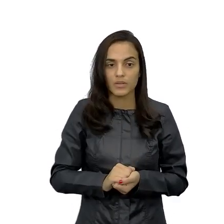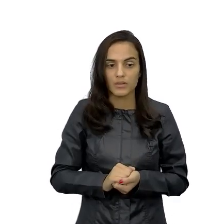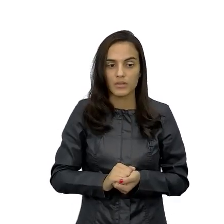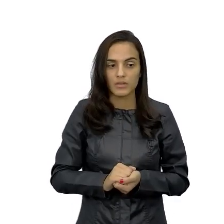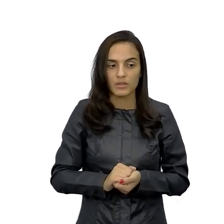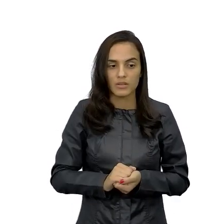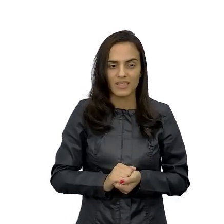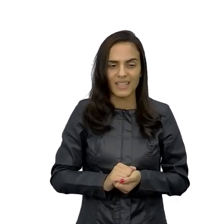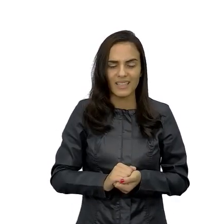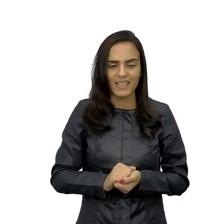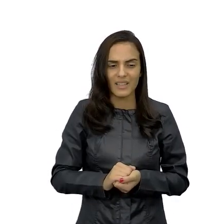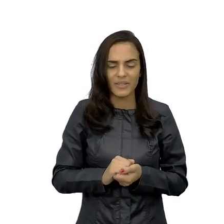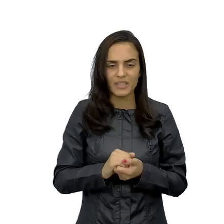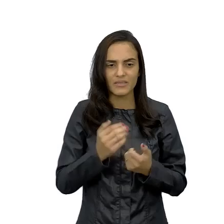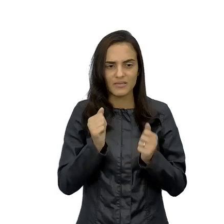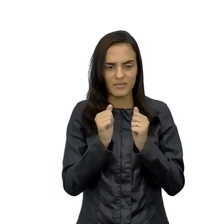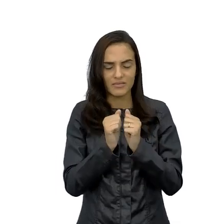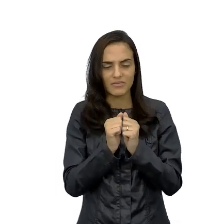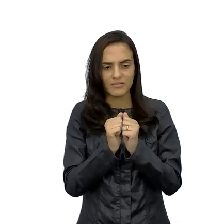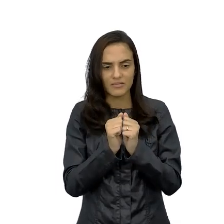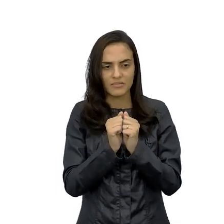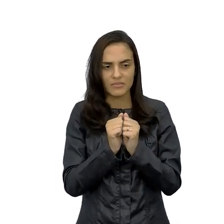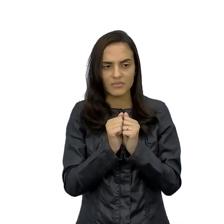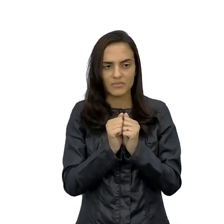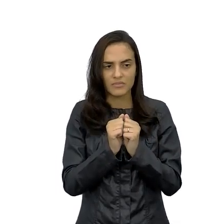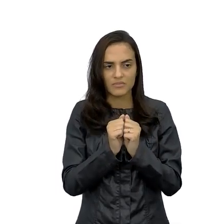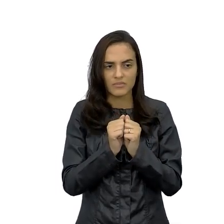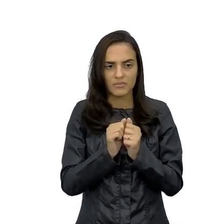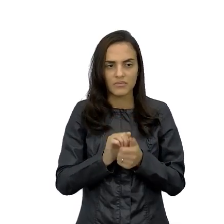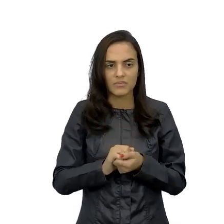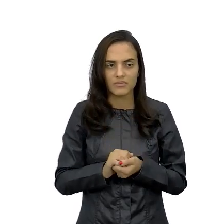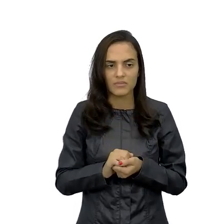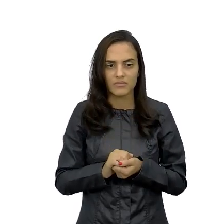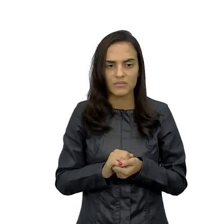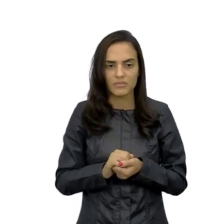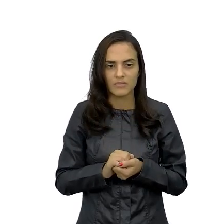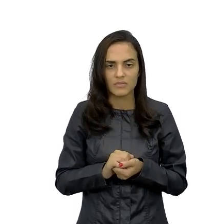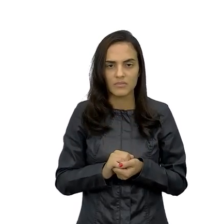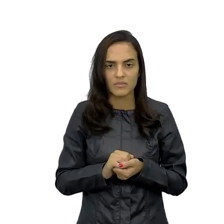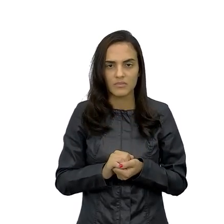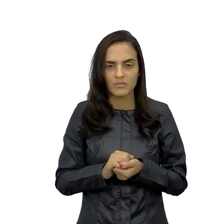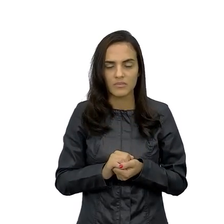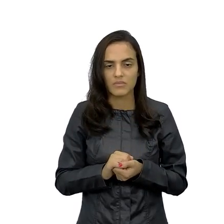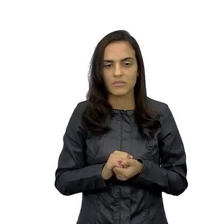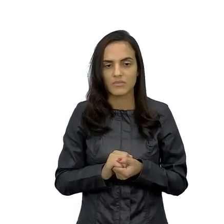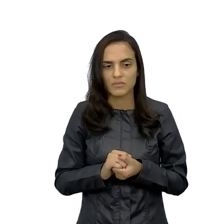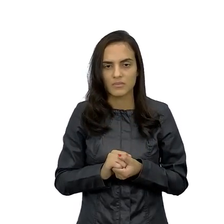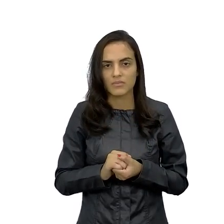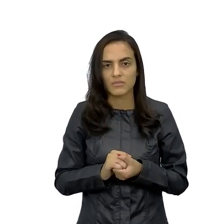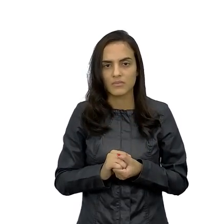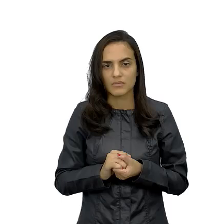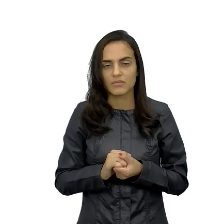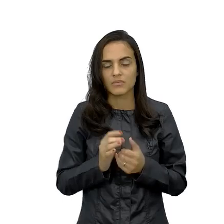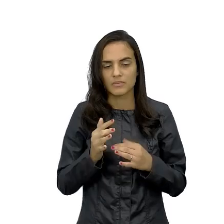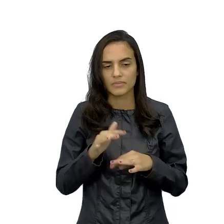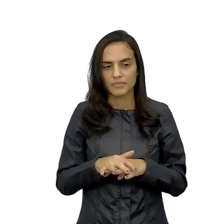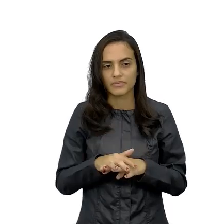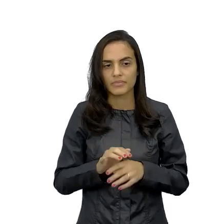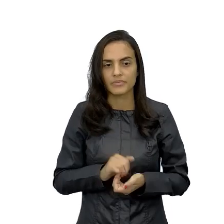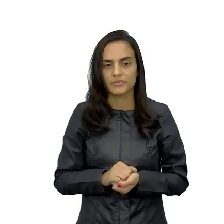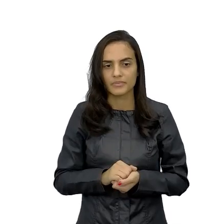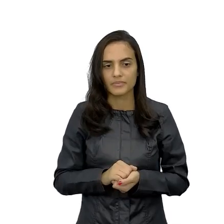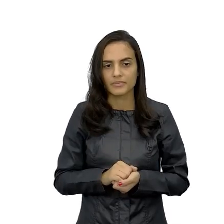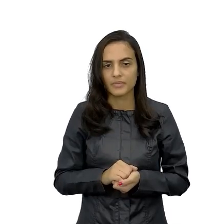sempre estar com você nas transmissões para eu ficar bem sabida em matemática.